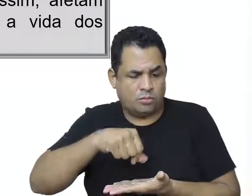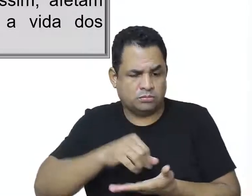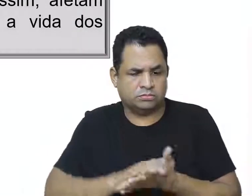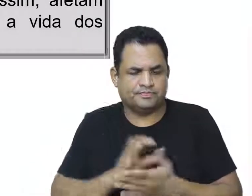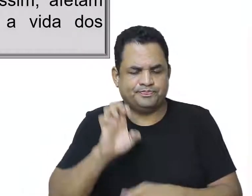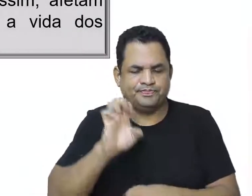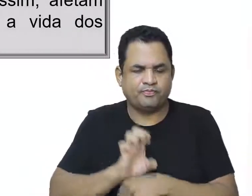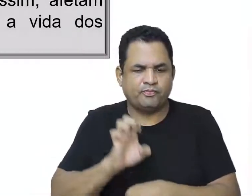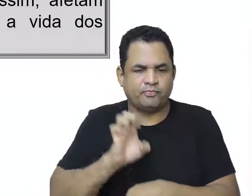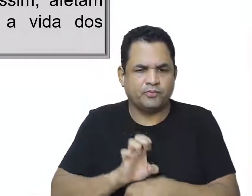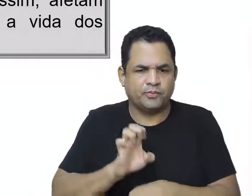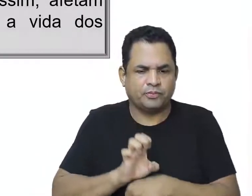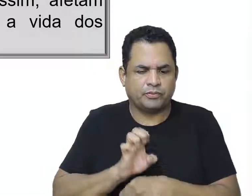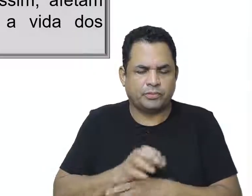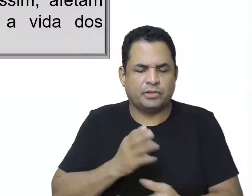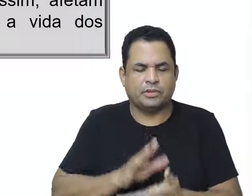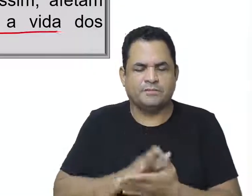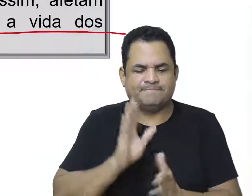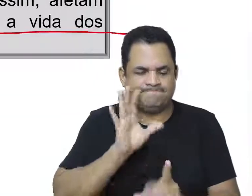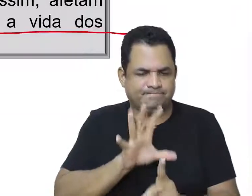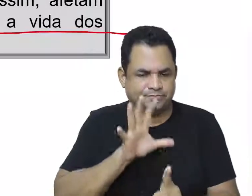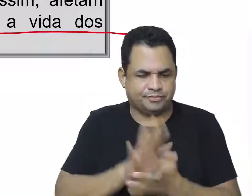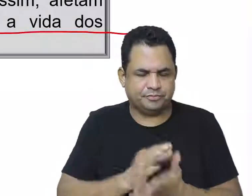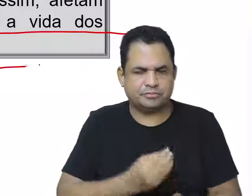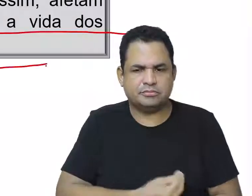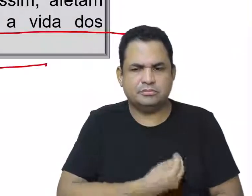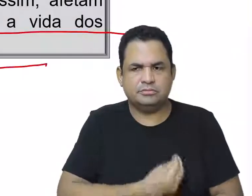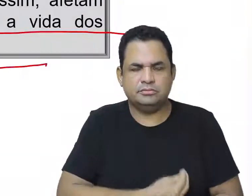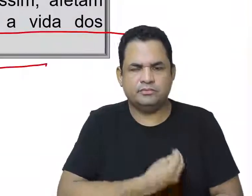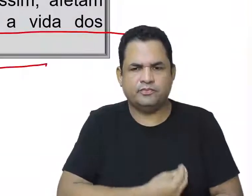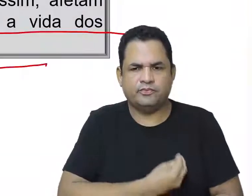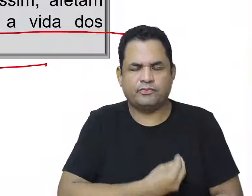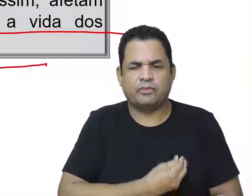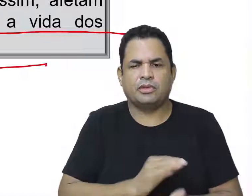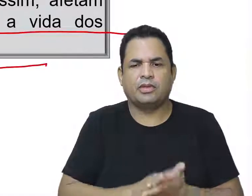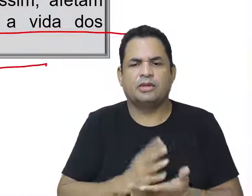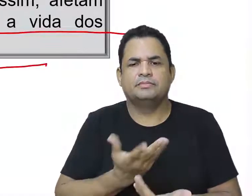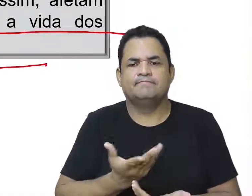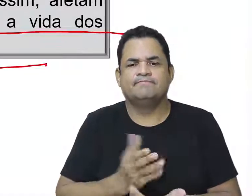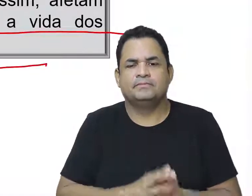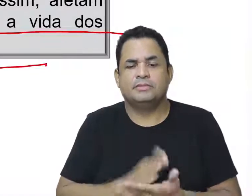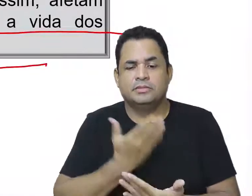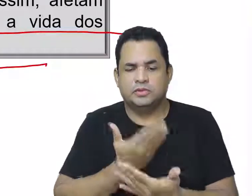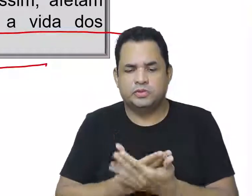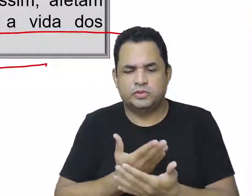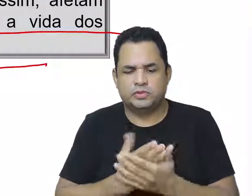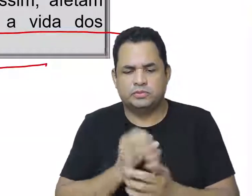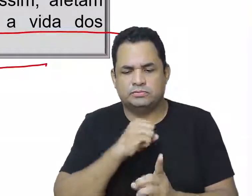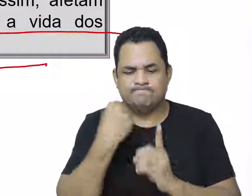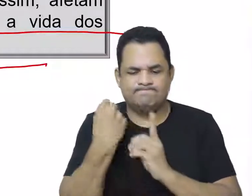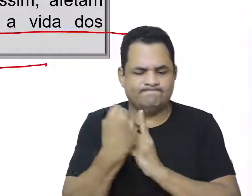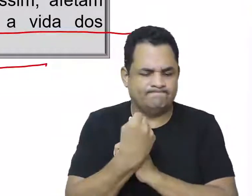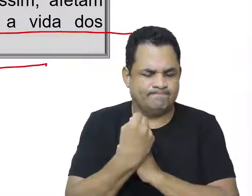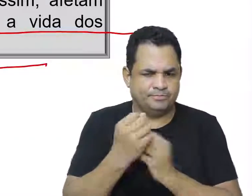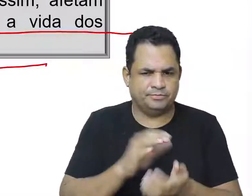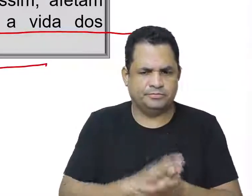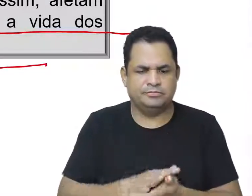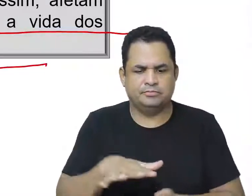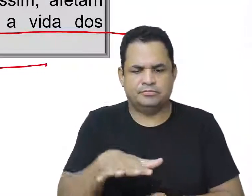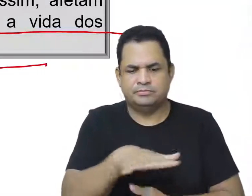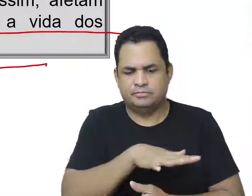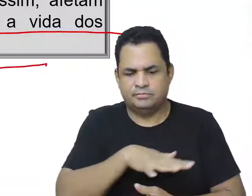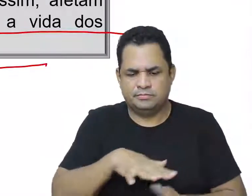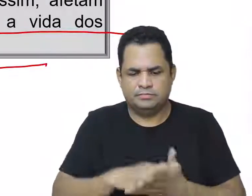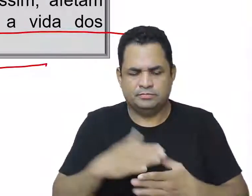assim, afetando diretamente a vida das pessoas. Estudar sociologia, estudar espaço